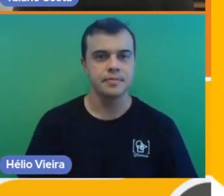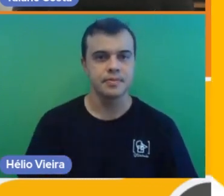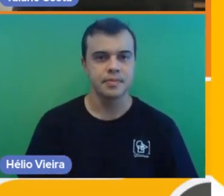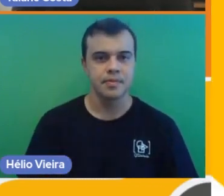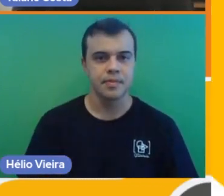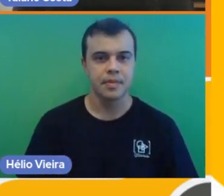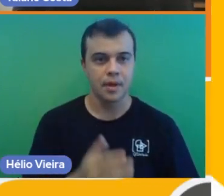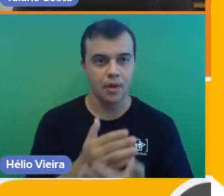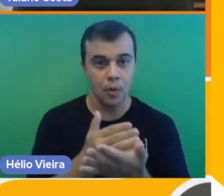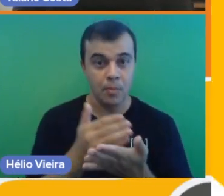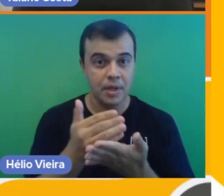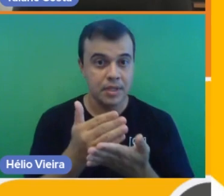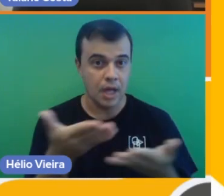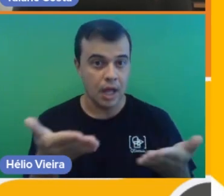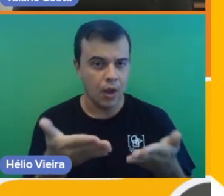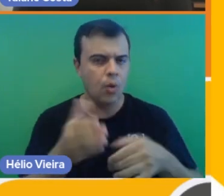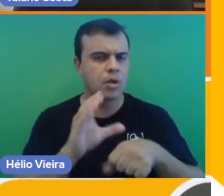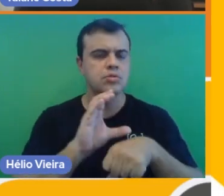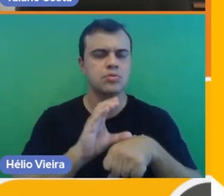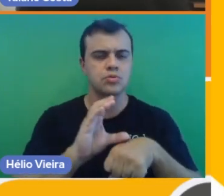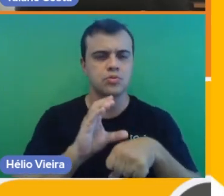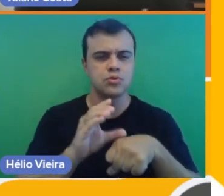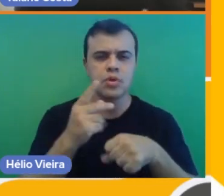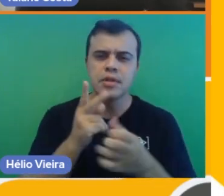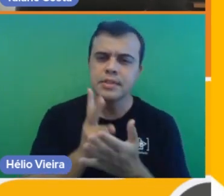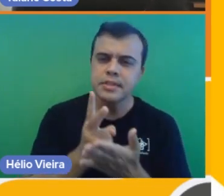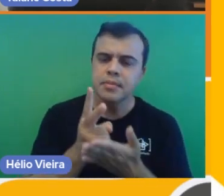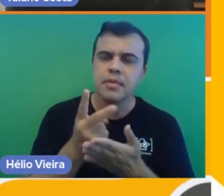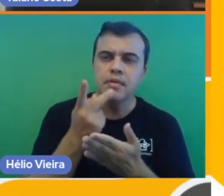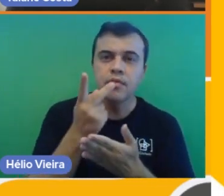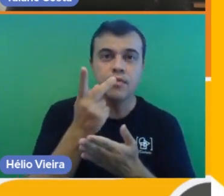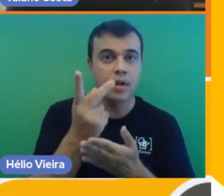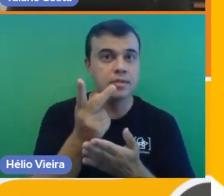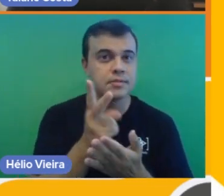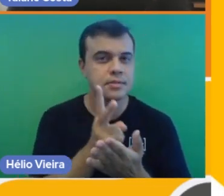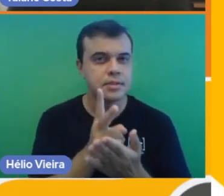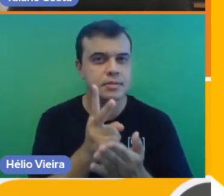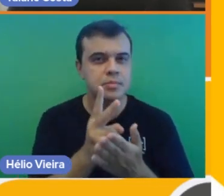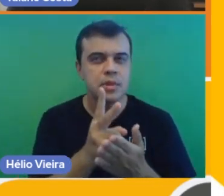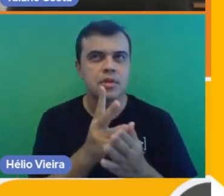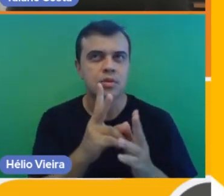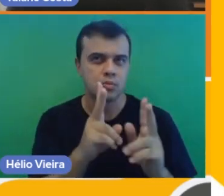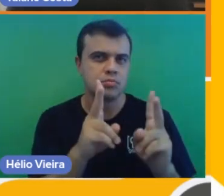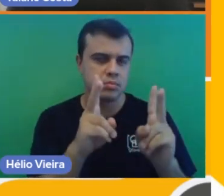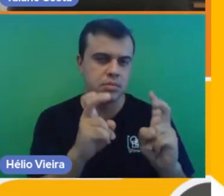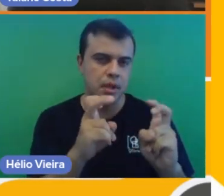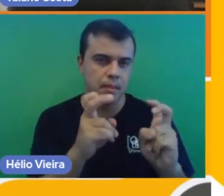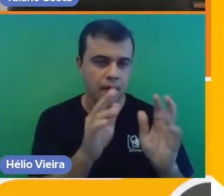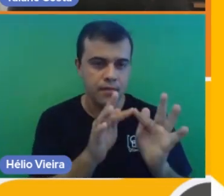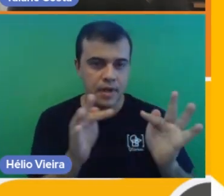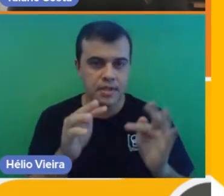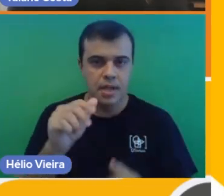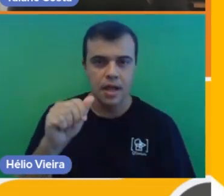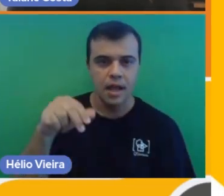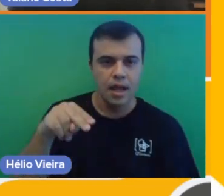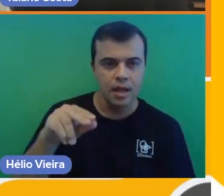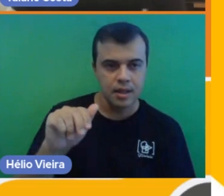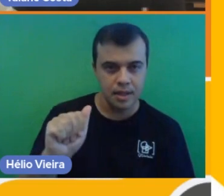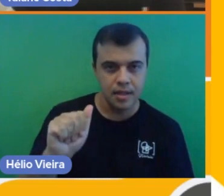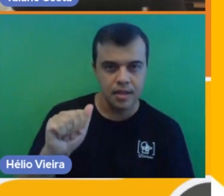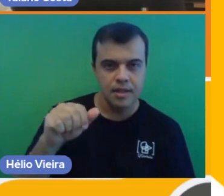Para começar a nossa formação de professores, eu gosto de trazer sempre uma citação. Hoje é da Ana May